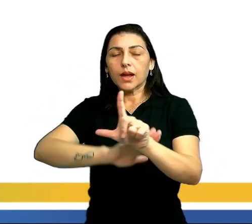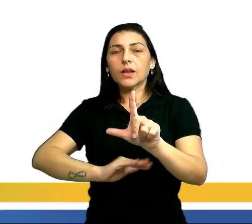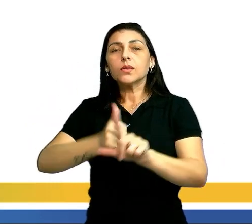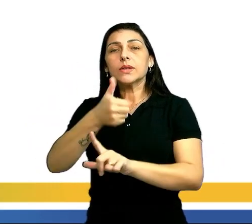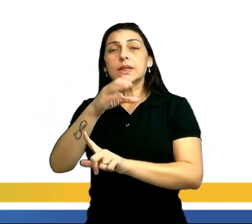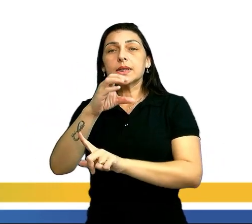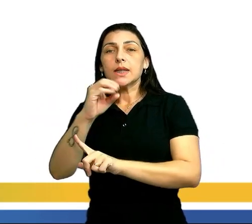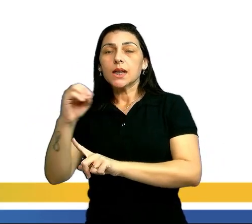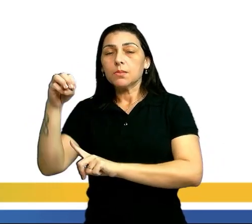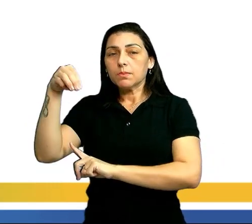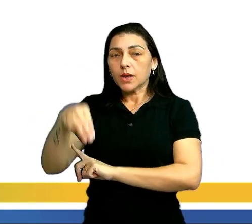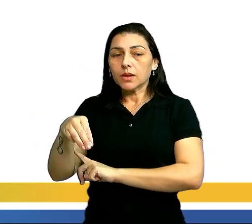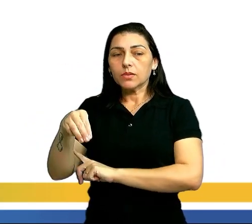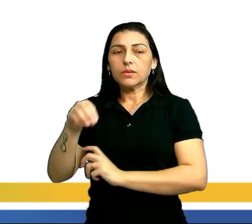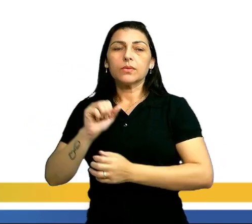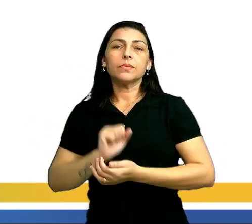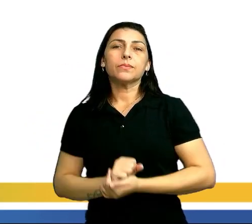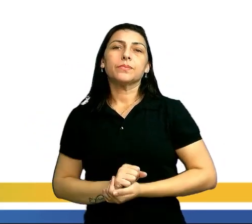100 metros.